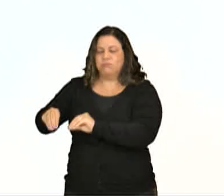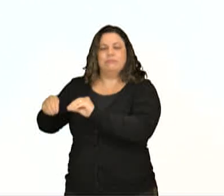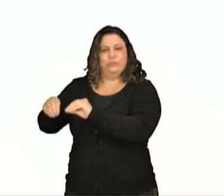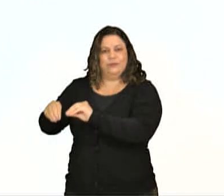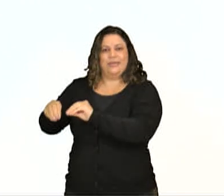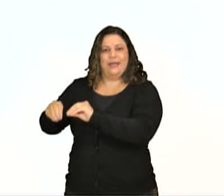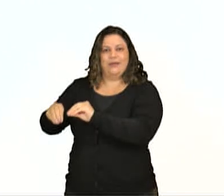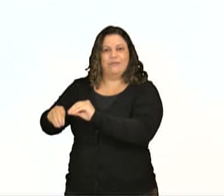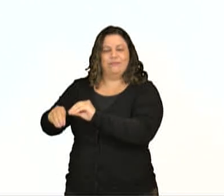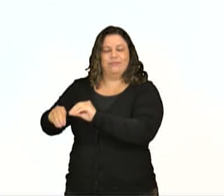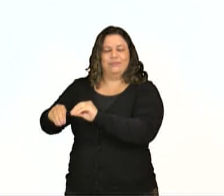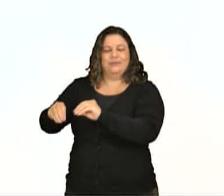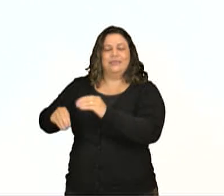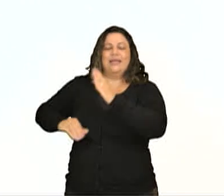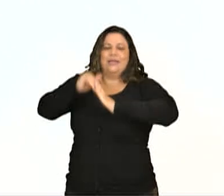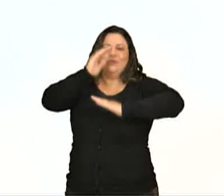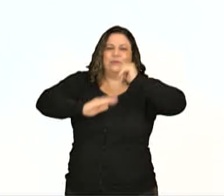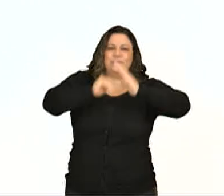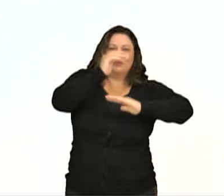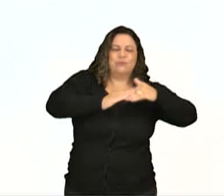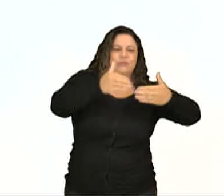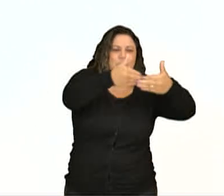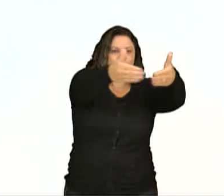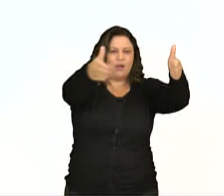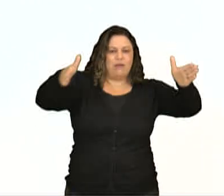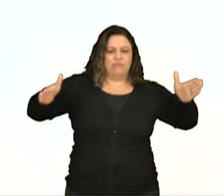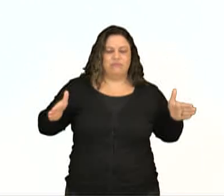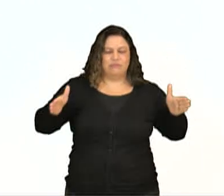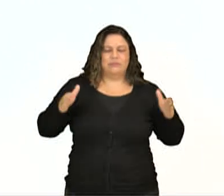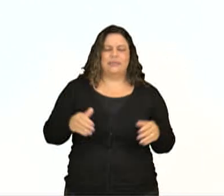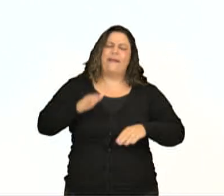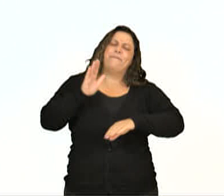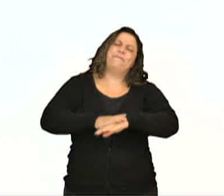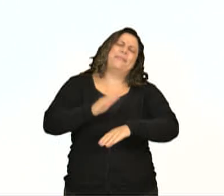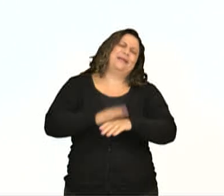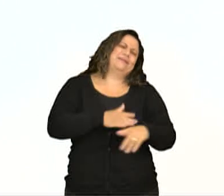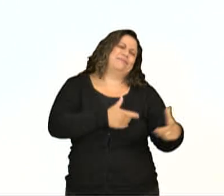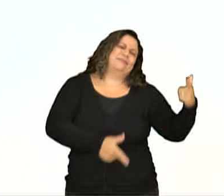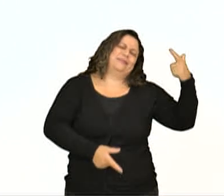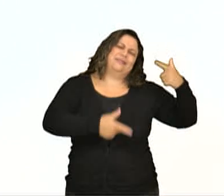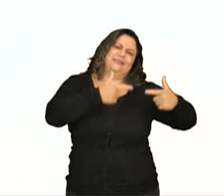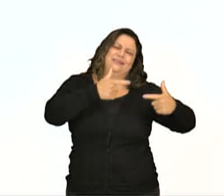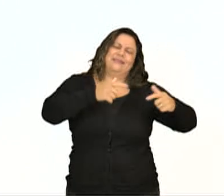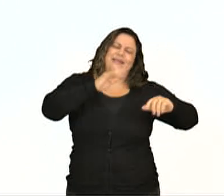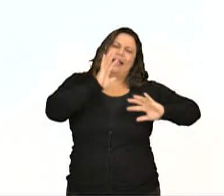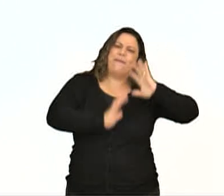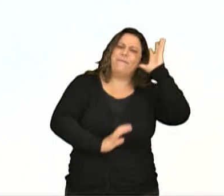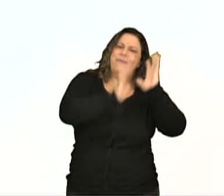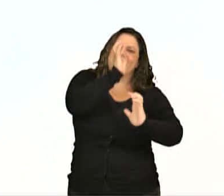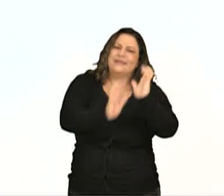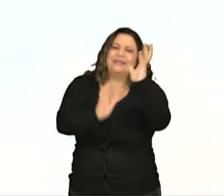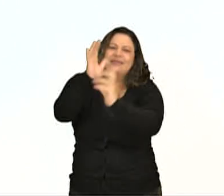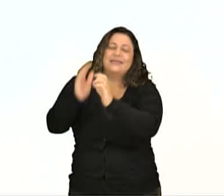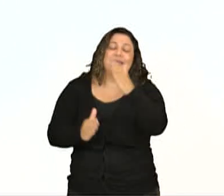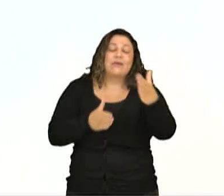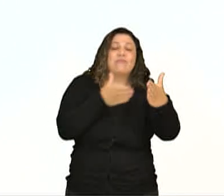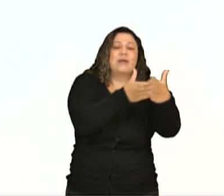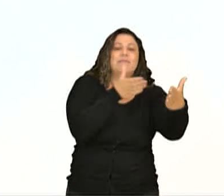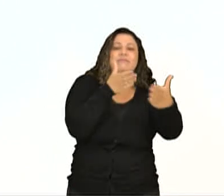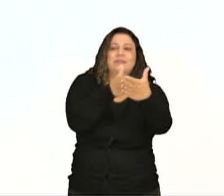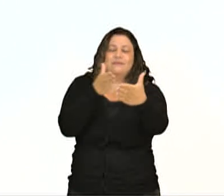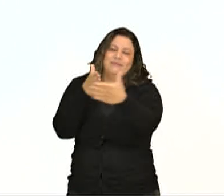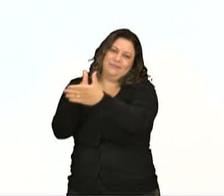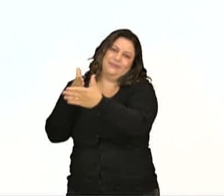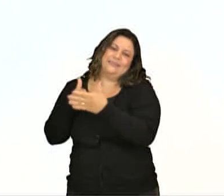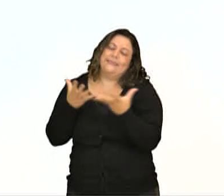muro para separar. Então, esse muro geraria mais discórdia na região. Então, muitos obstáculos para